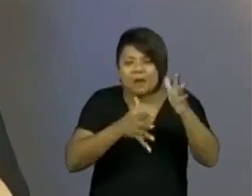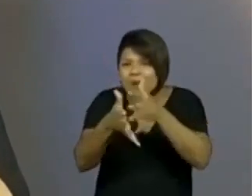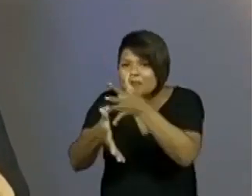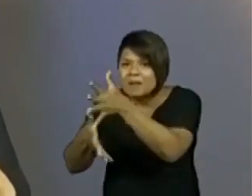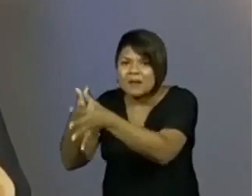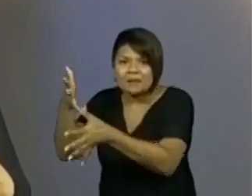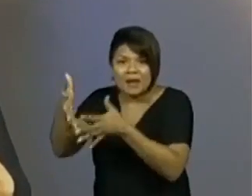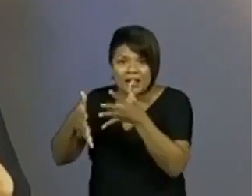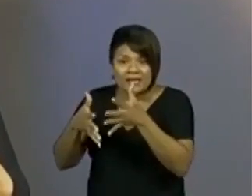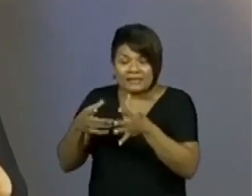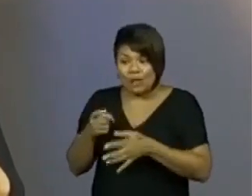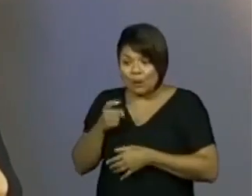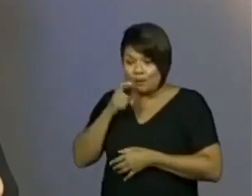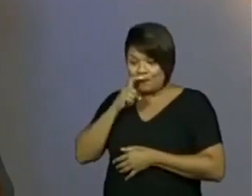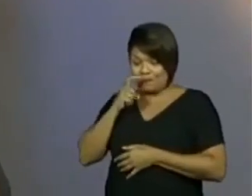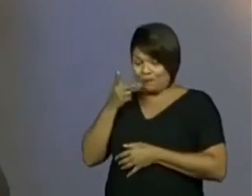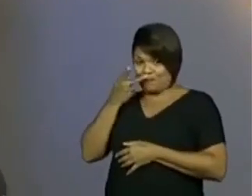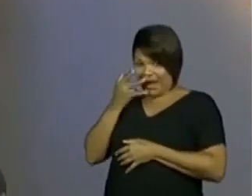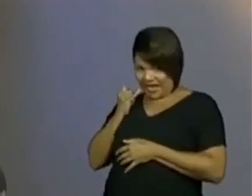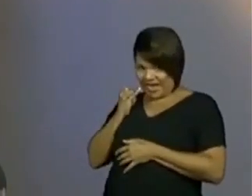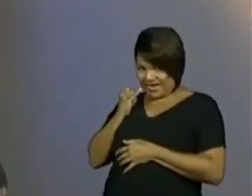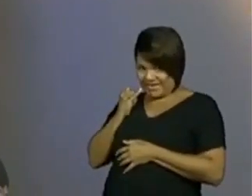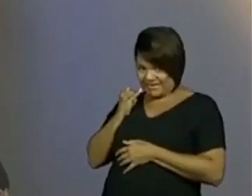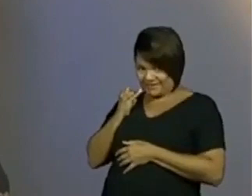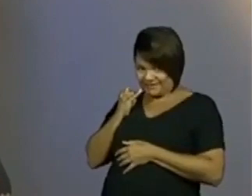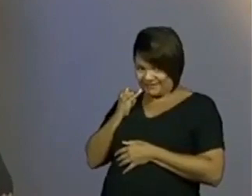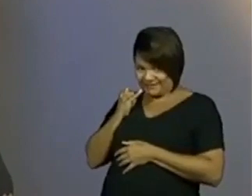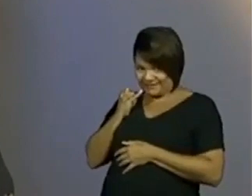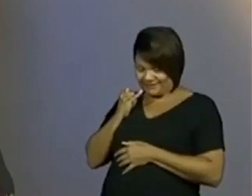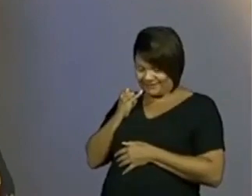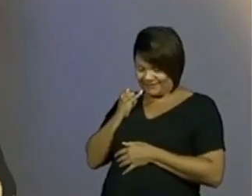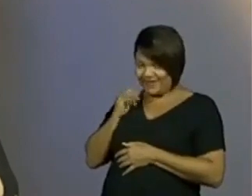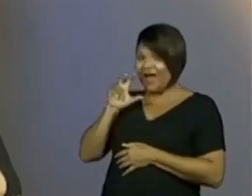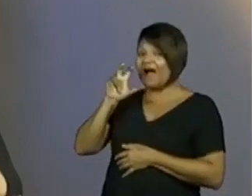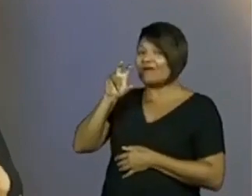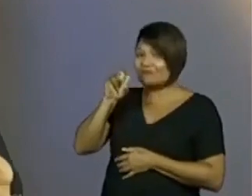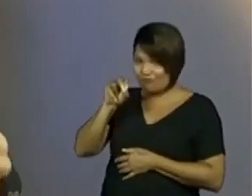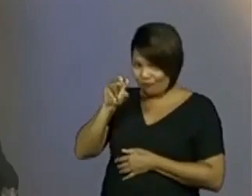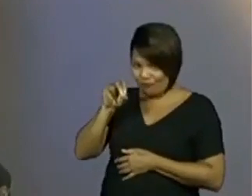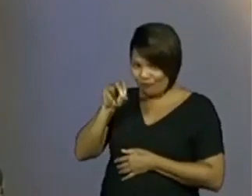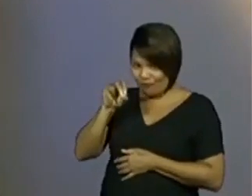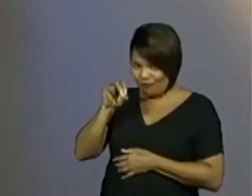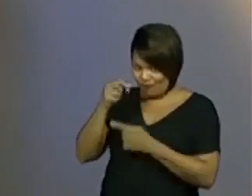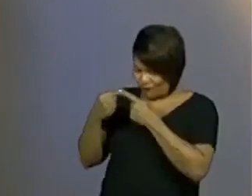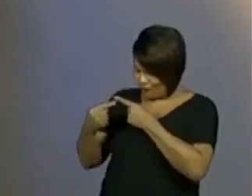pelo pai, pelo avô e pelo tataravô.